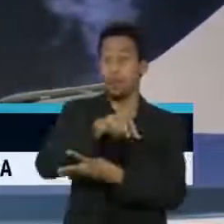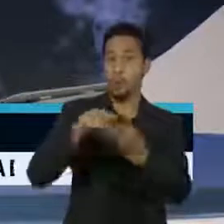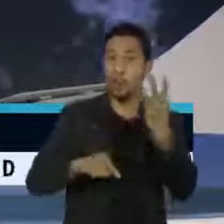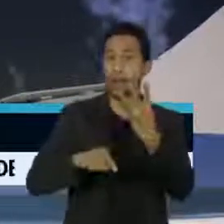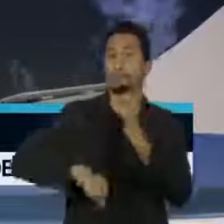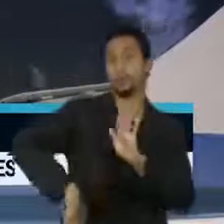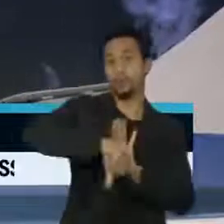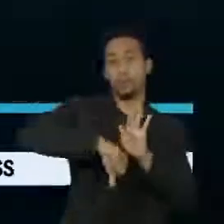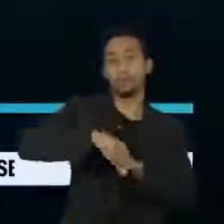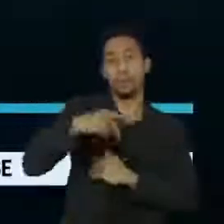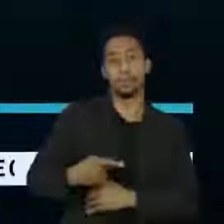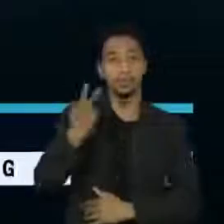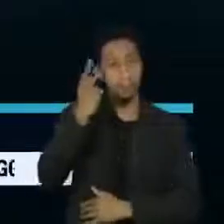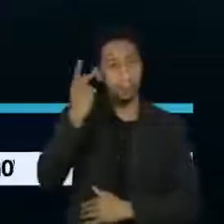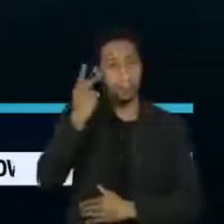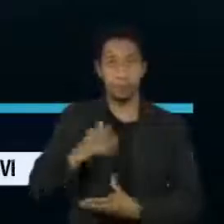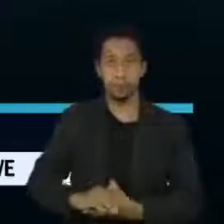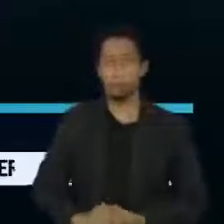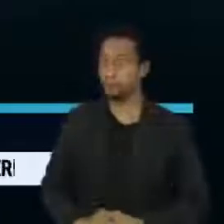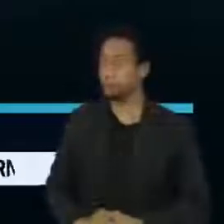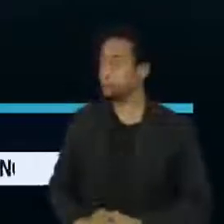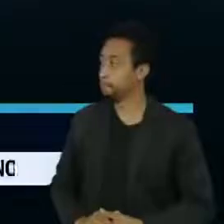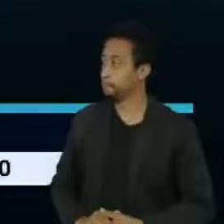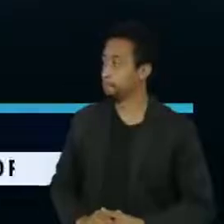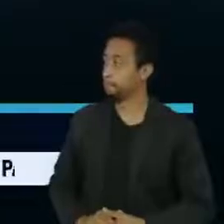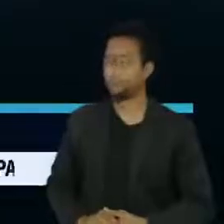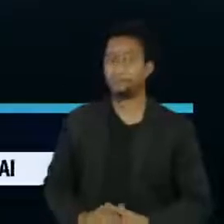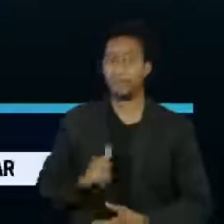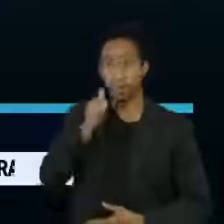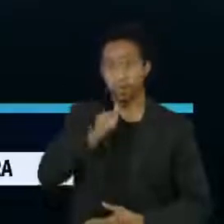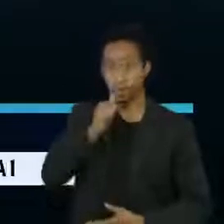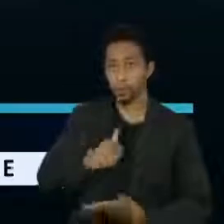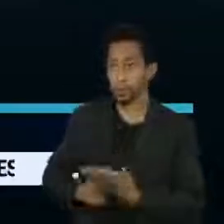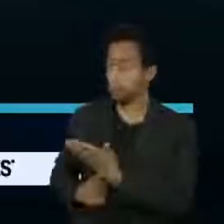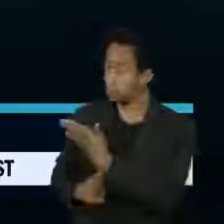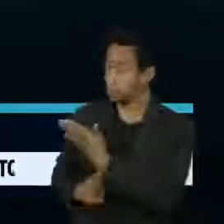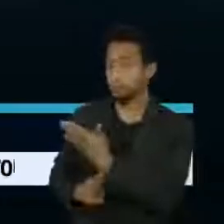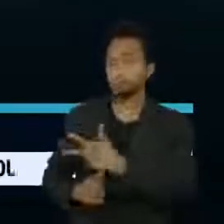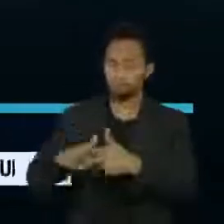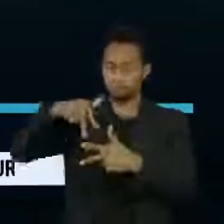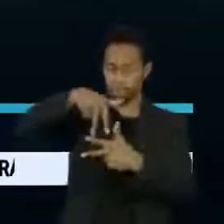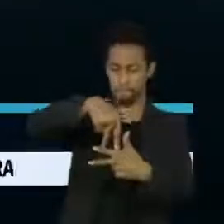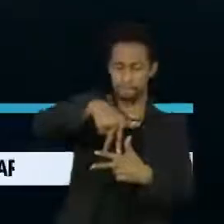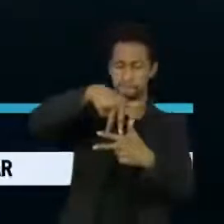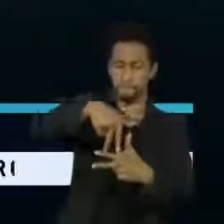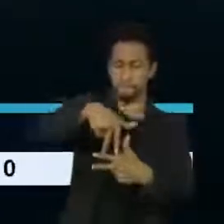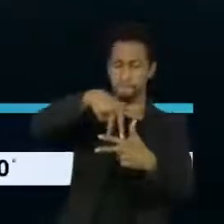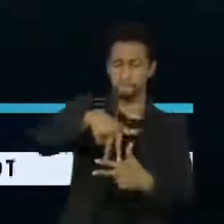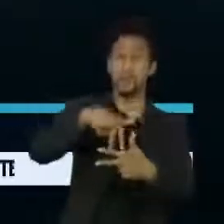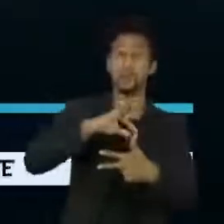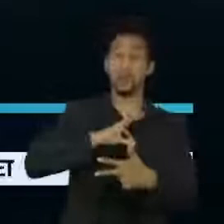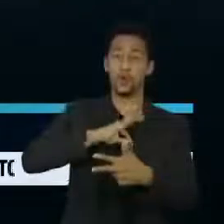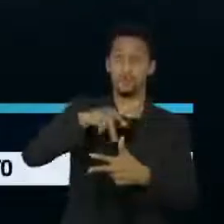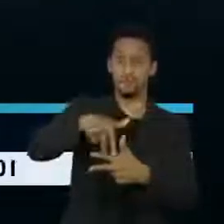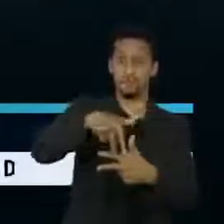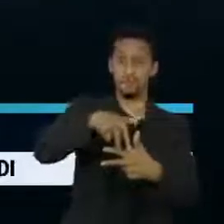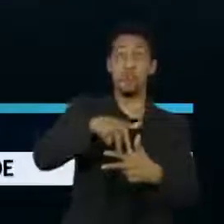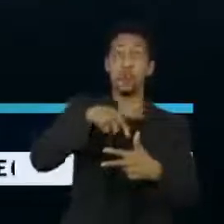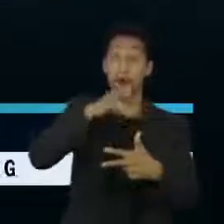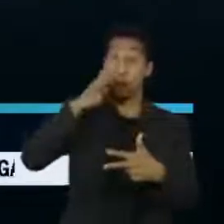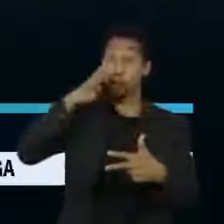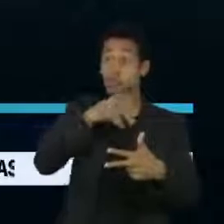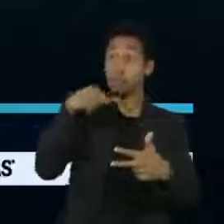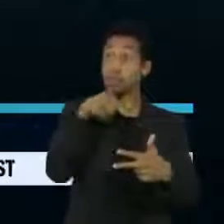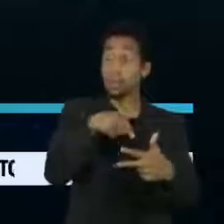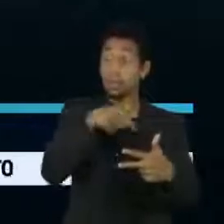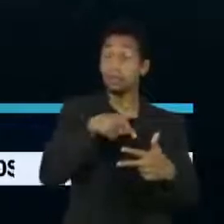caso em São Paulo. A mulher que aparece nas imagens sendo pisada por um policial é acusada de infração de